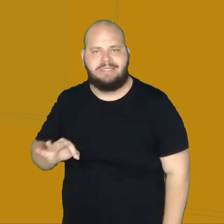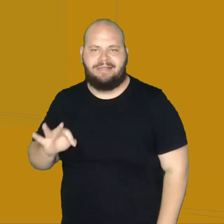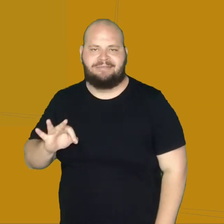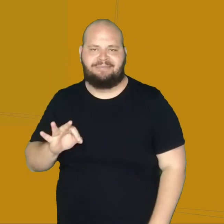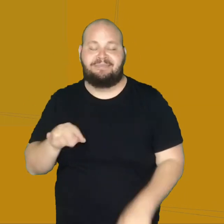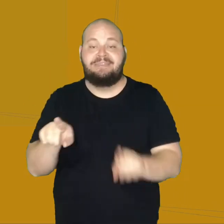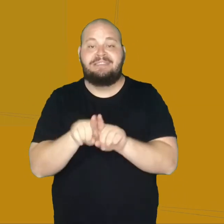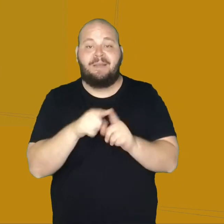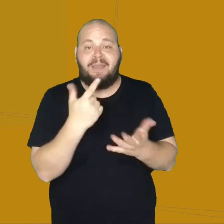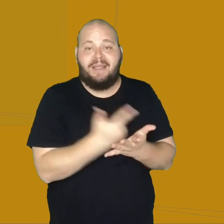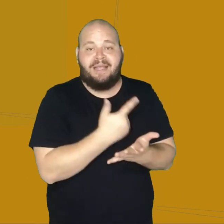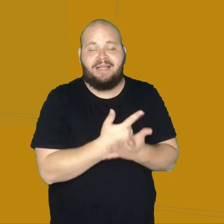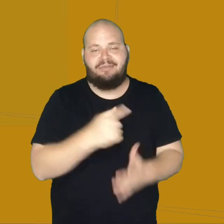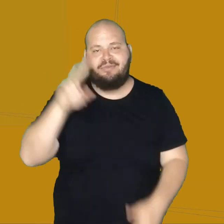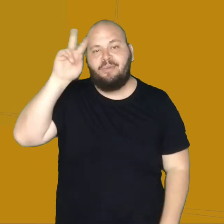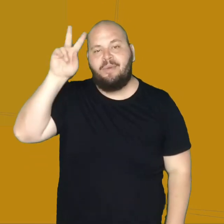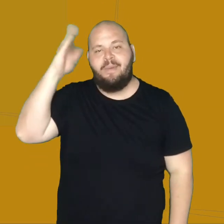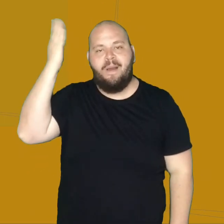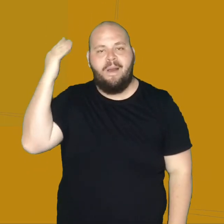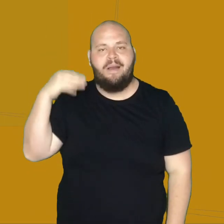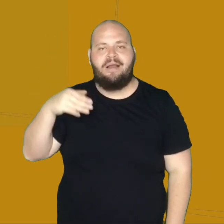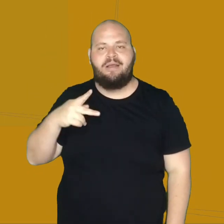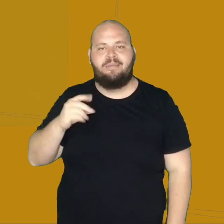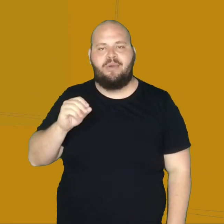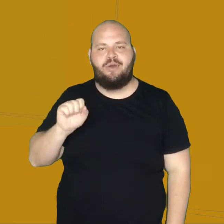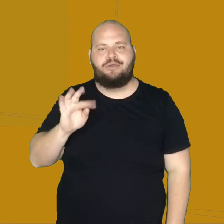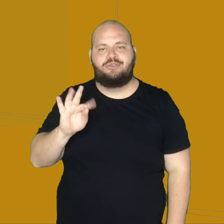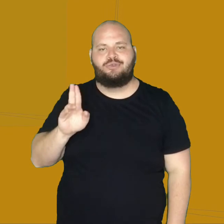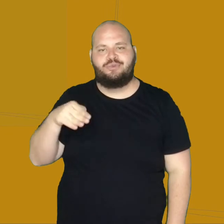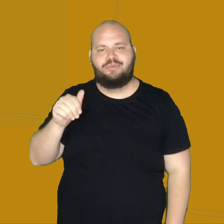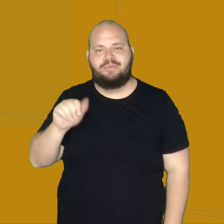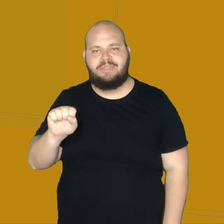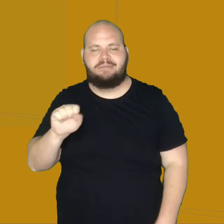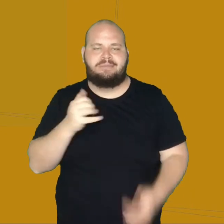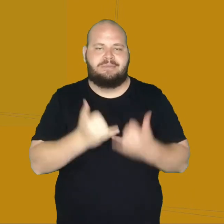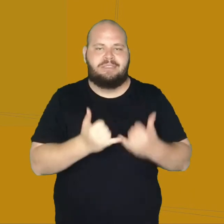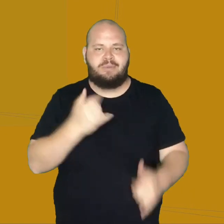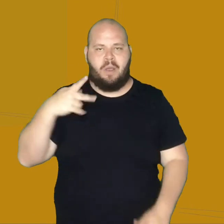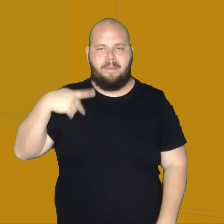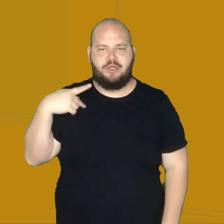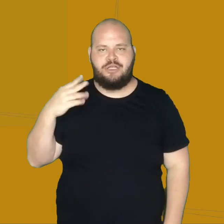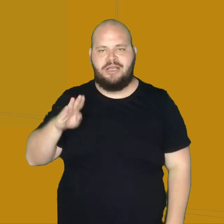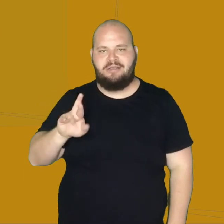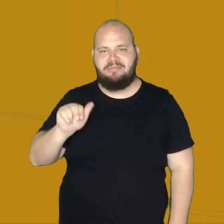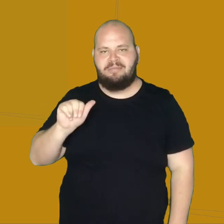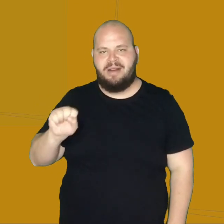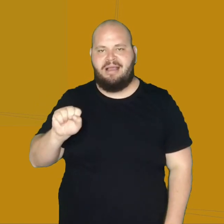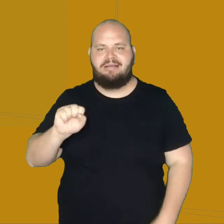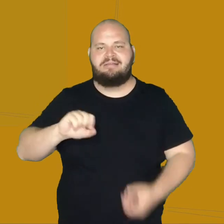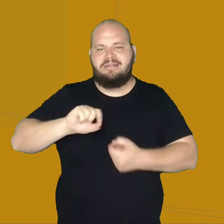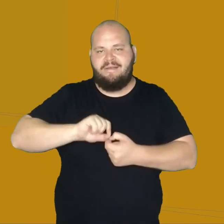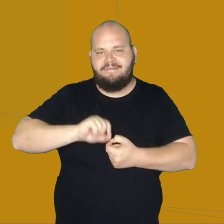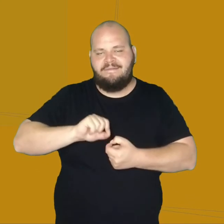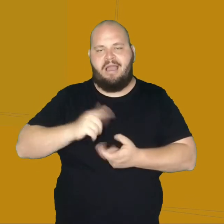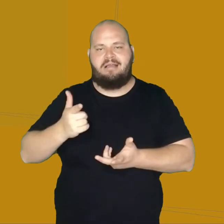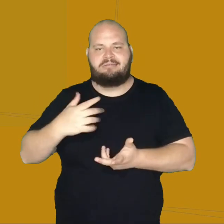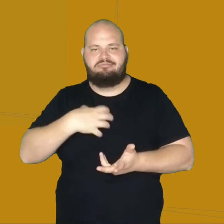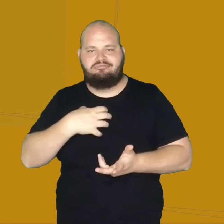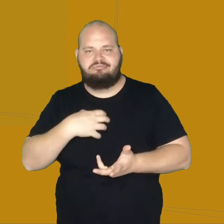os homens livres e pobres sobreviviam por meio de favores dos proprietários. Assim, esses aspectos que